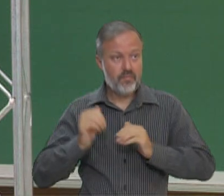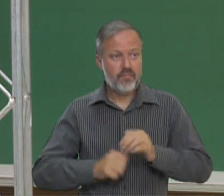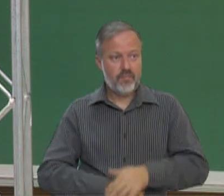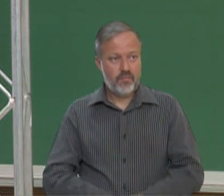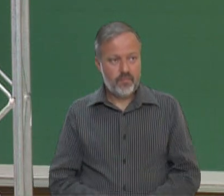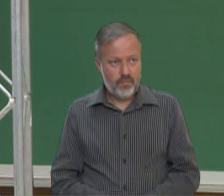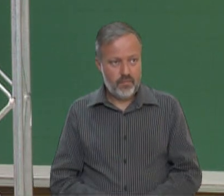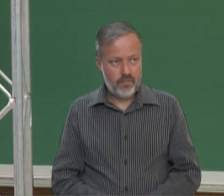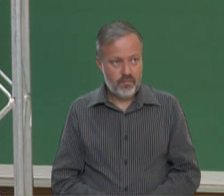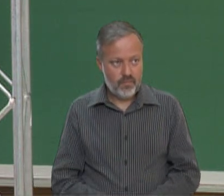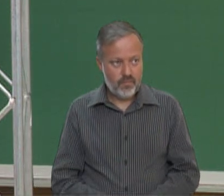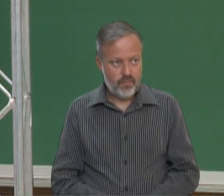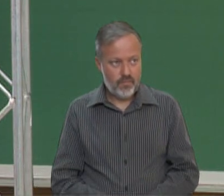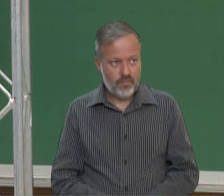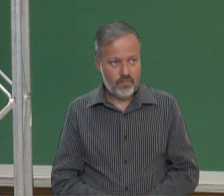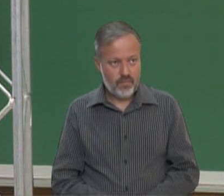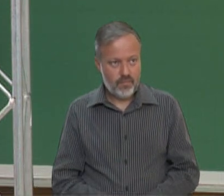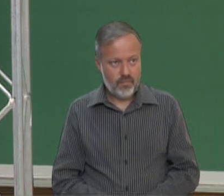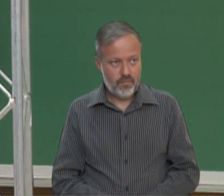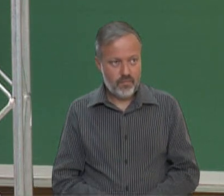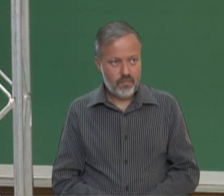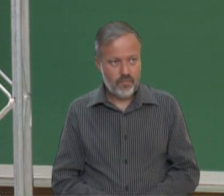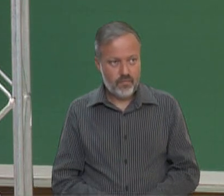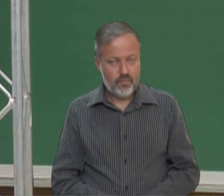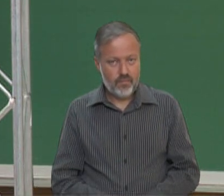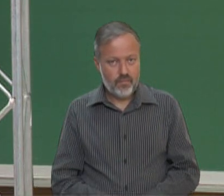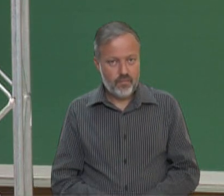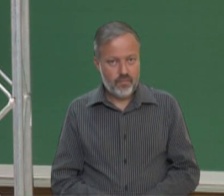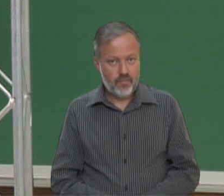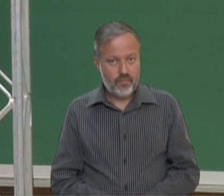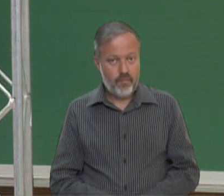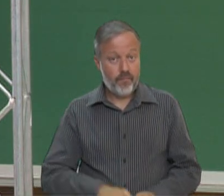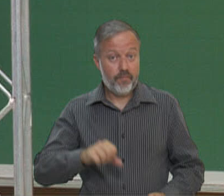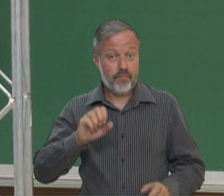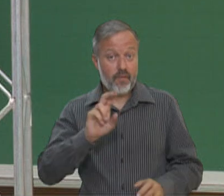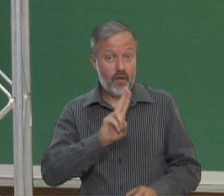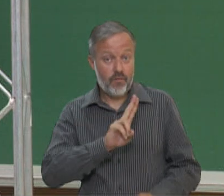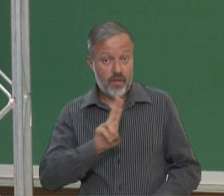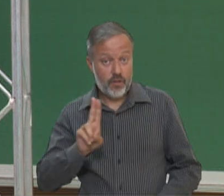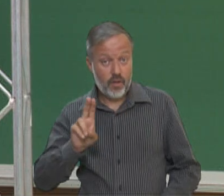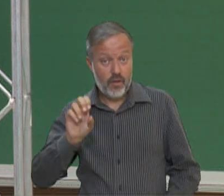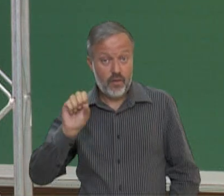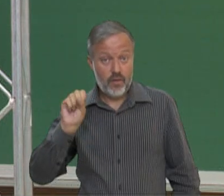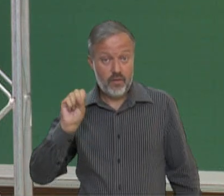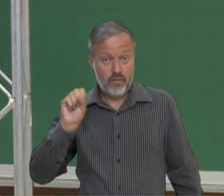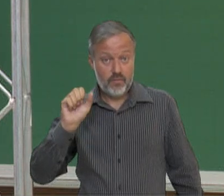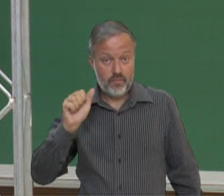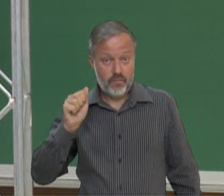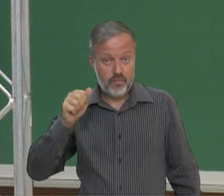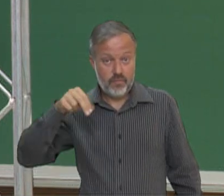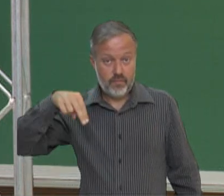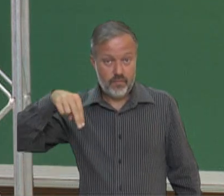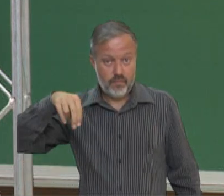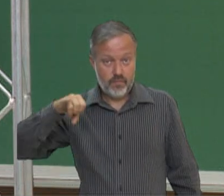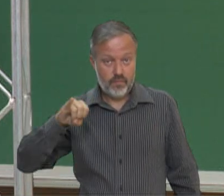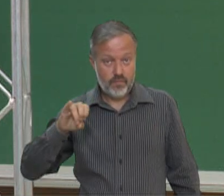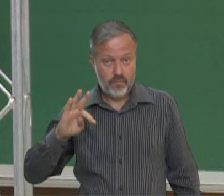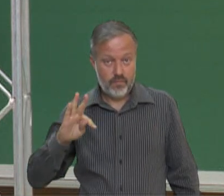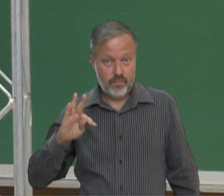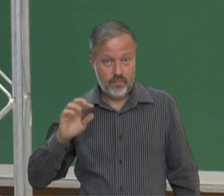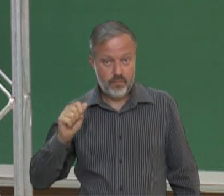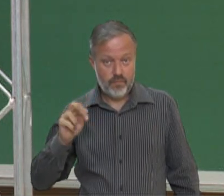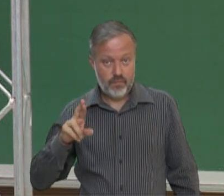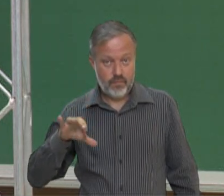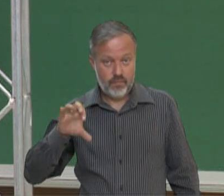Então, sanitário em espanhol tem um significado diferente do português. Lembre-se sempre, profissional de